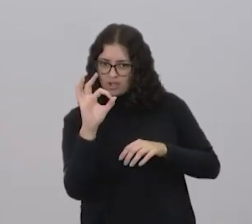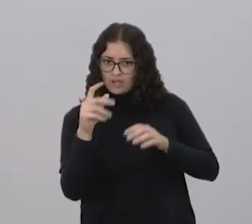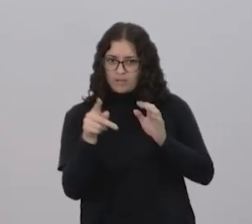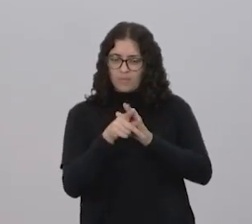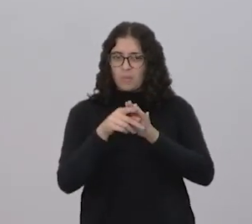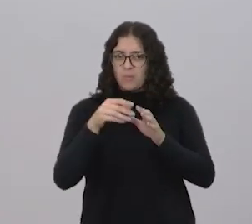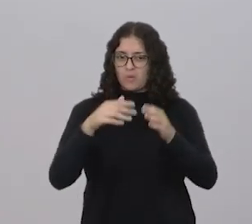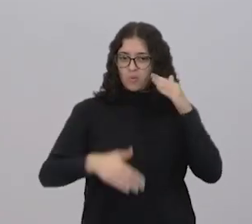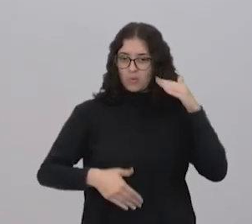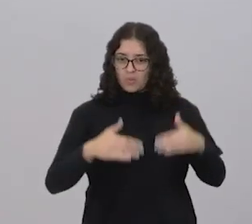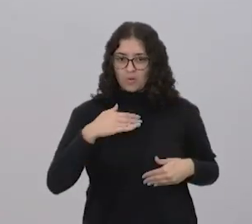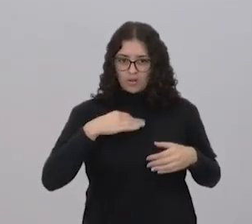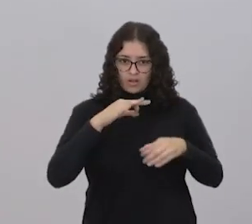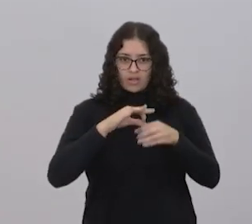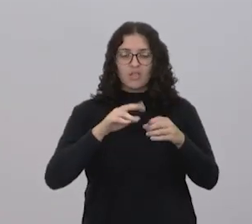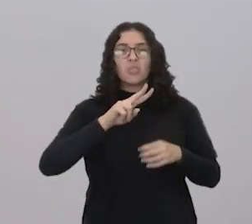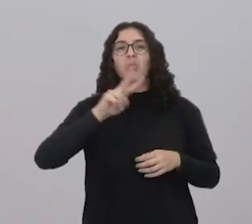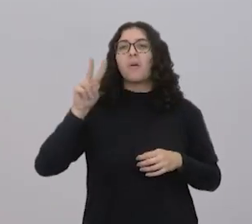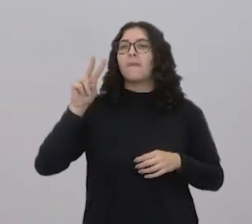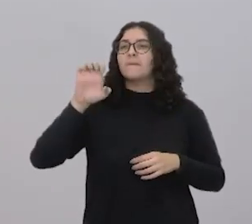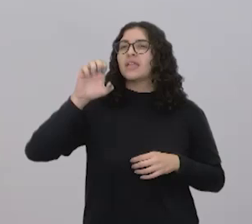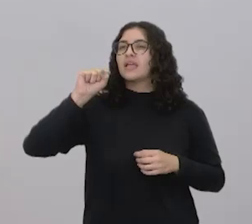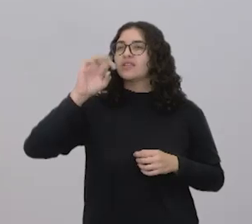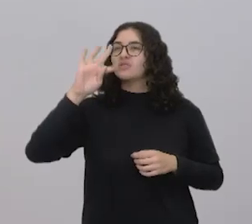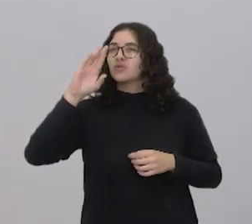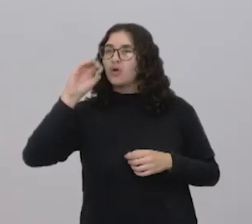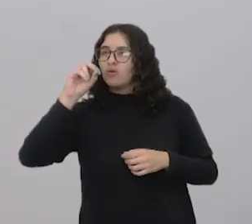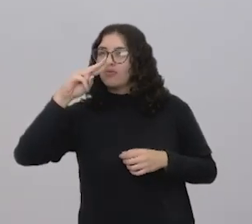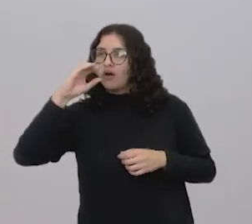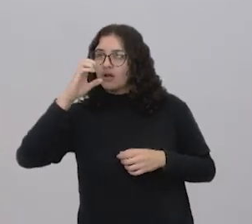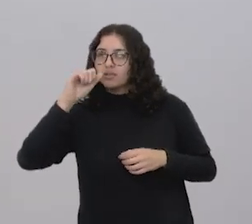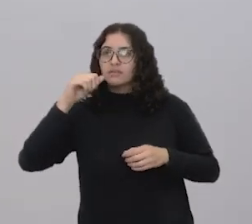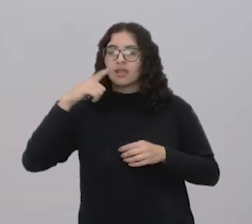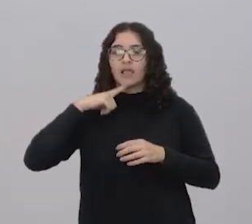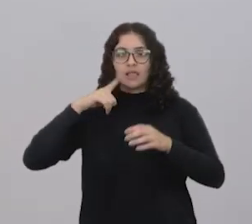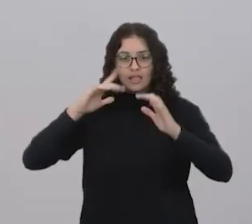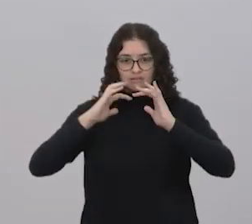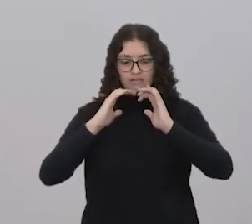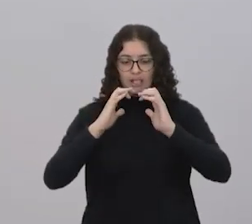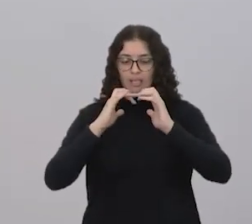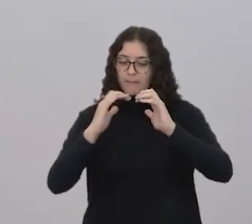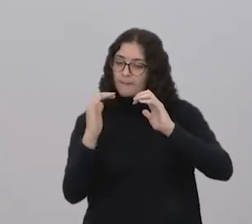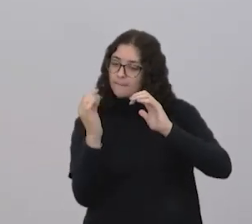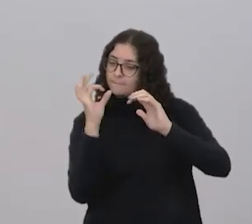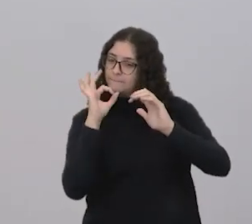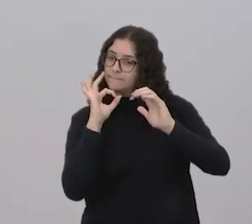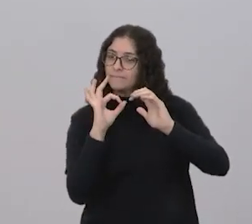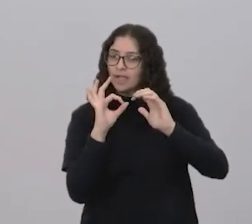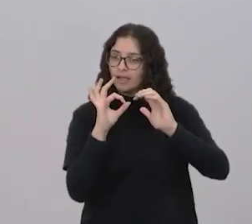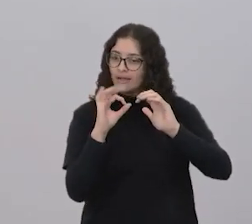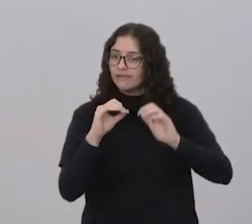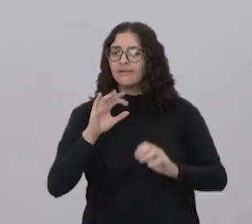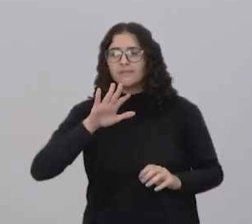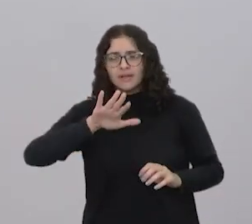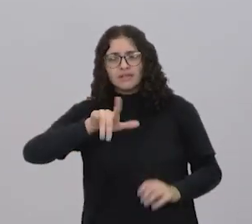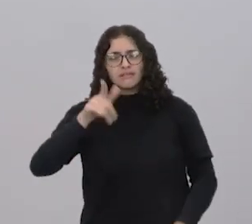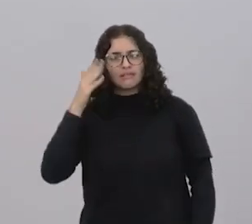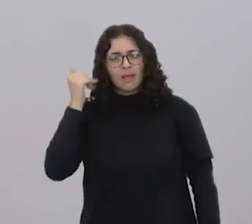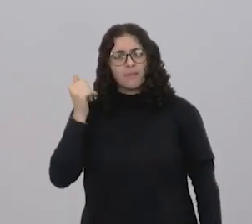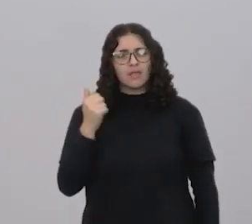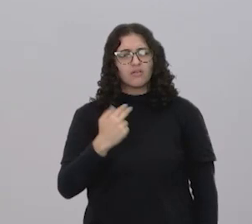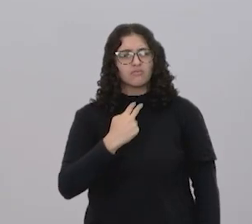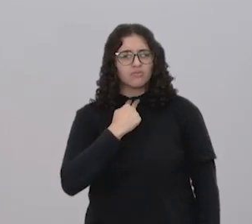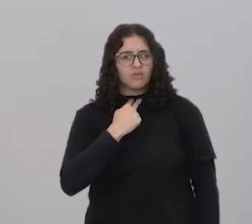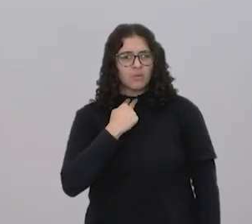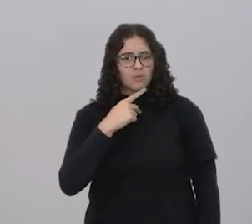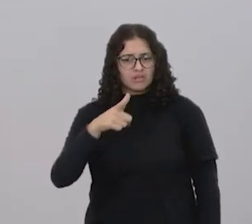glândula de Strofovsky, que fica bem na parte de trás do seu cérebro. E, assim, você sabia que você não pode